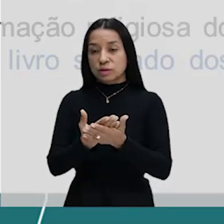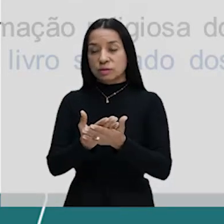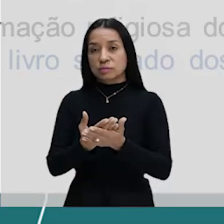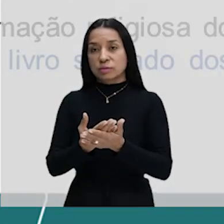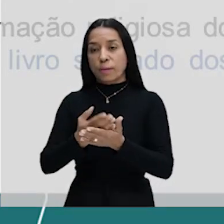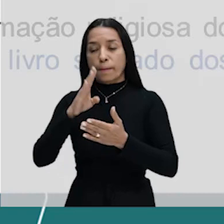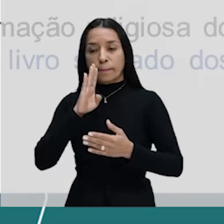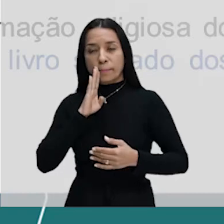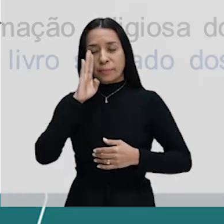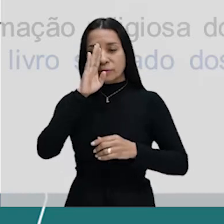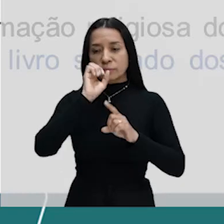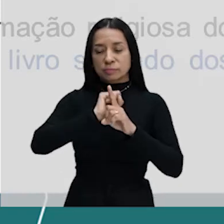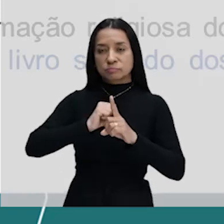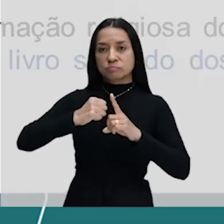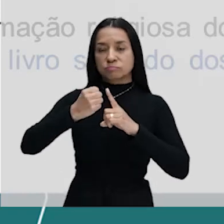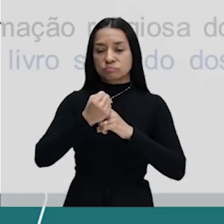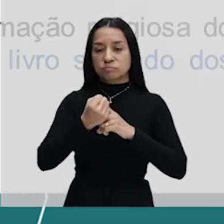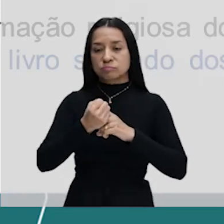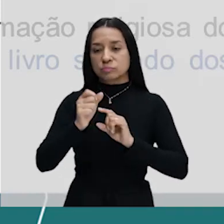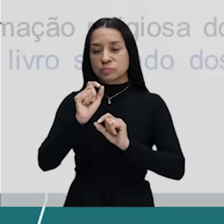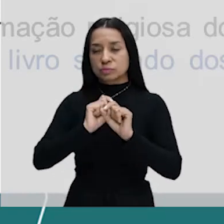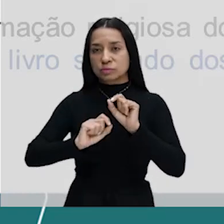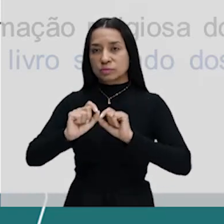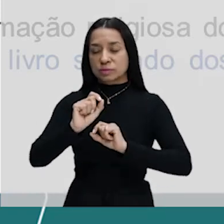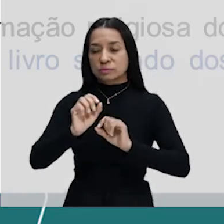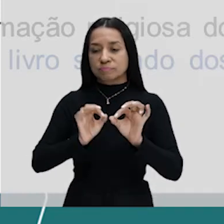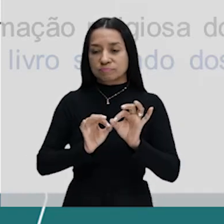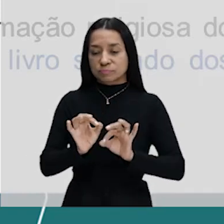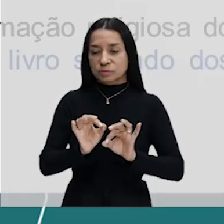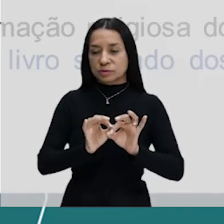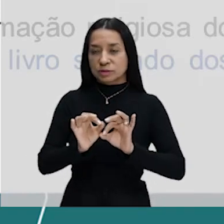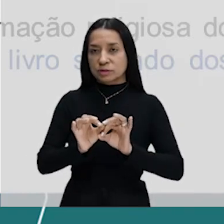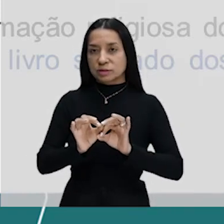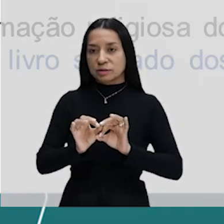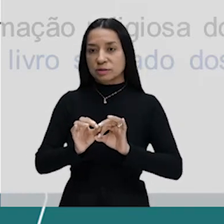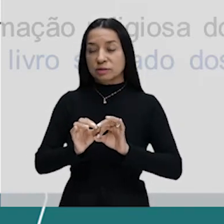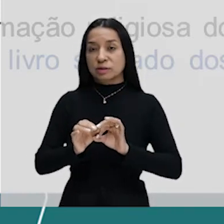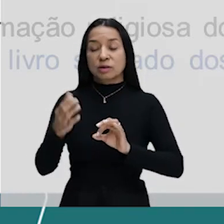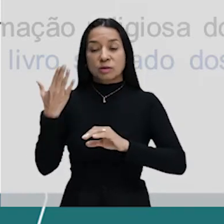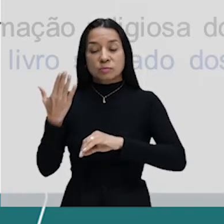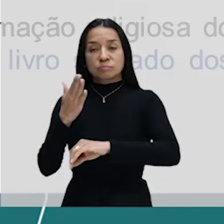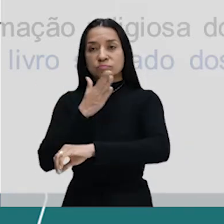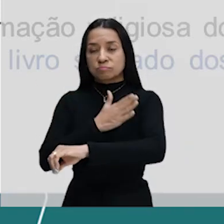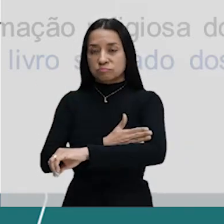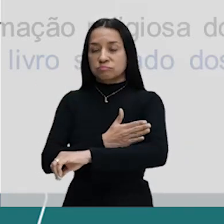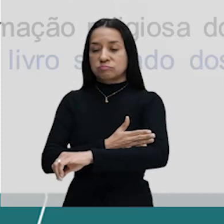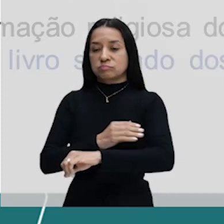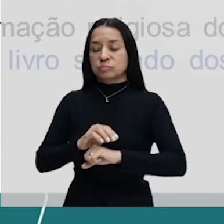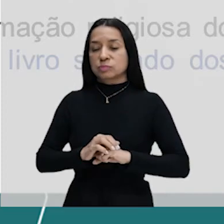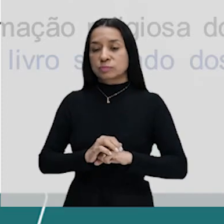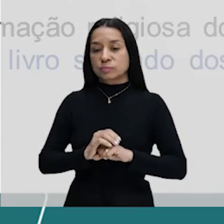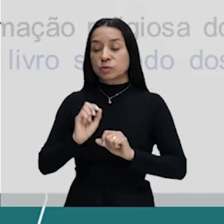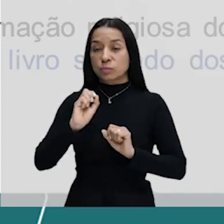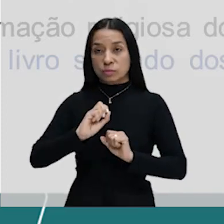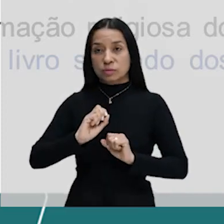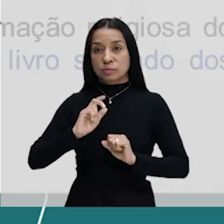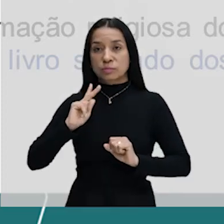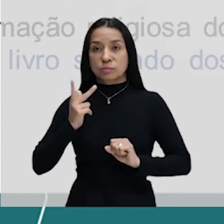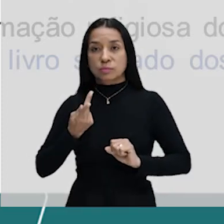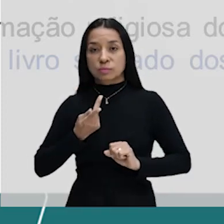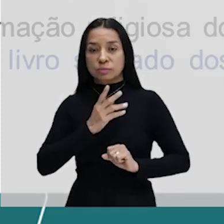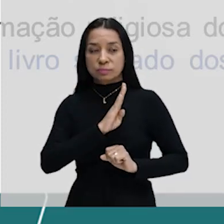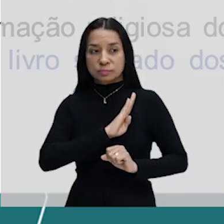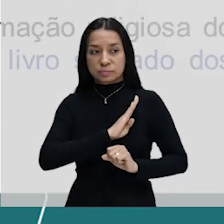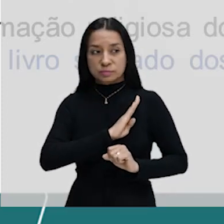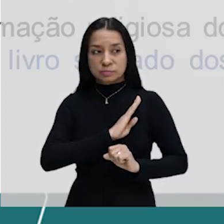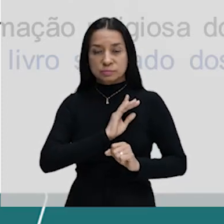sociedades que se organizaram na chamada Antiguidade Oriental, ou seja, os hebreus.